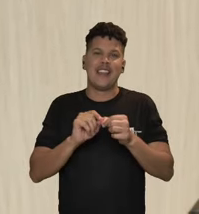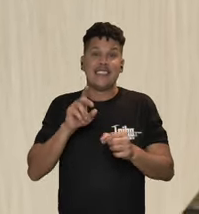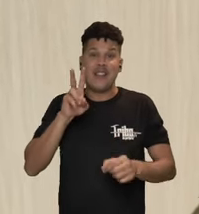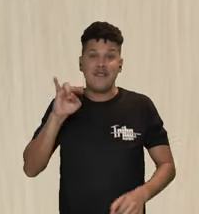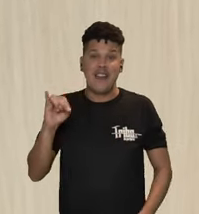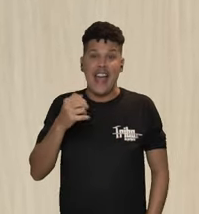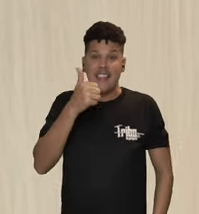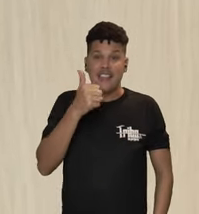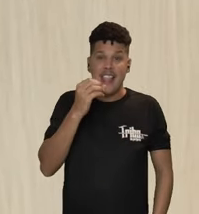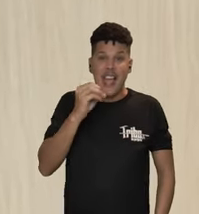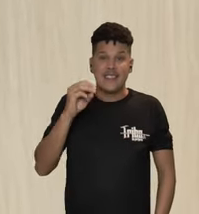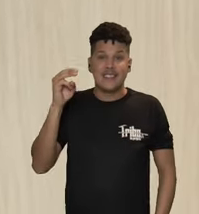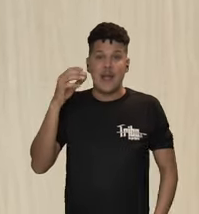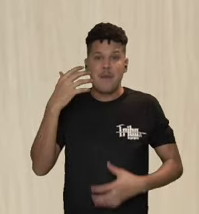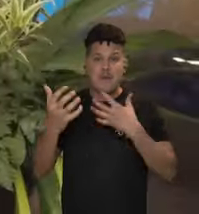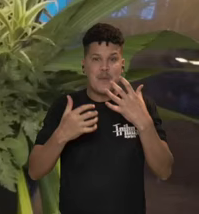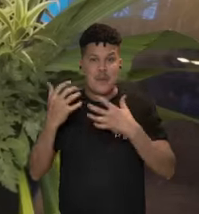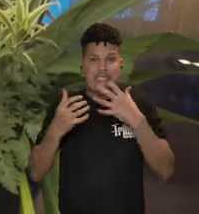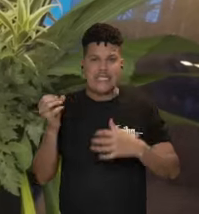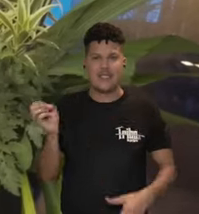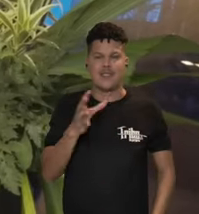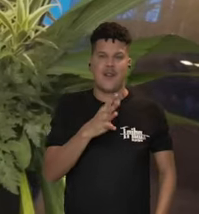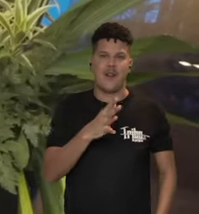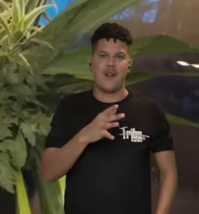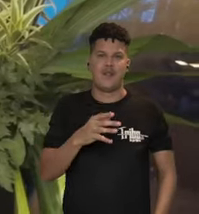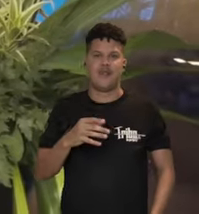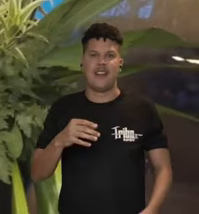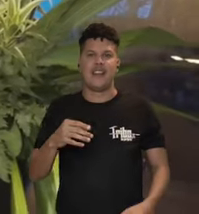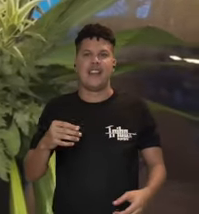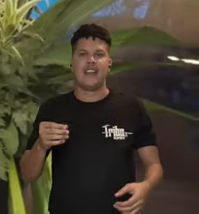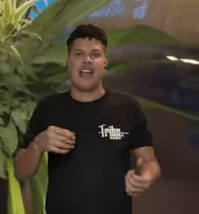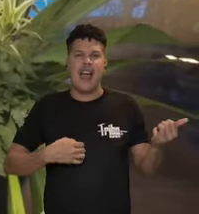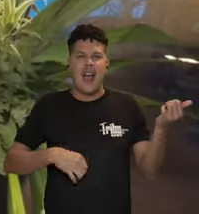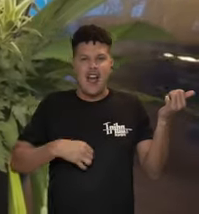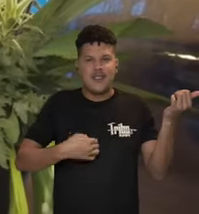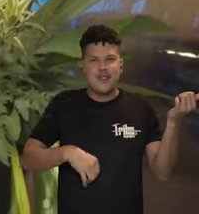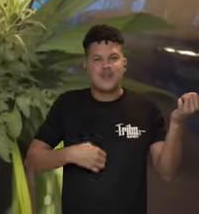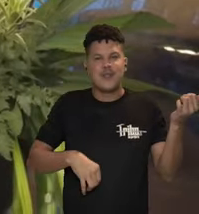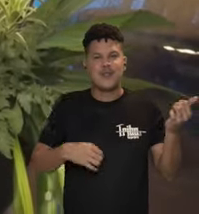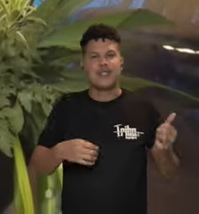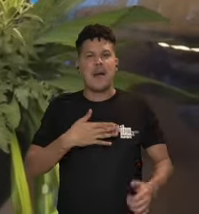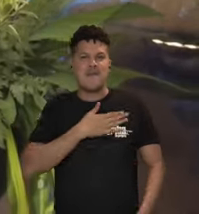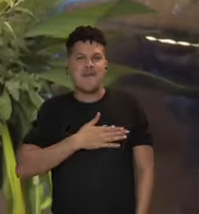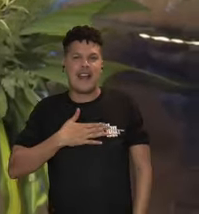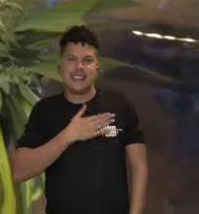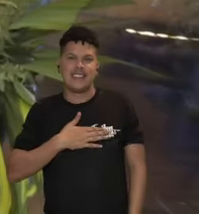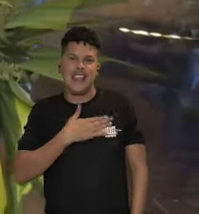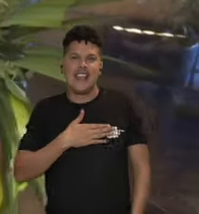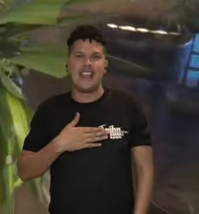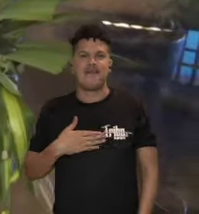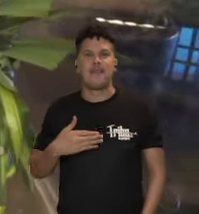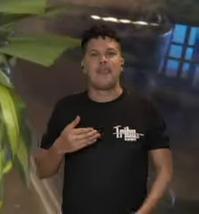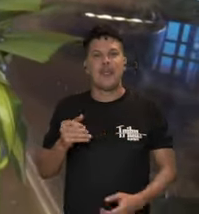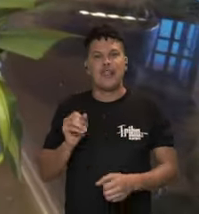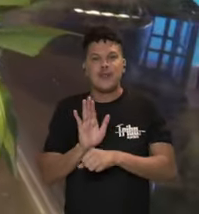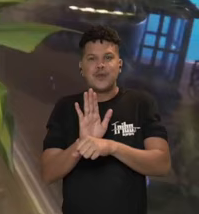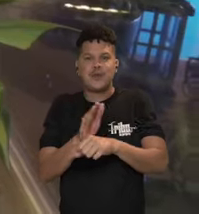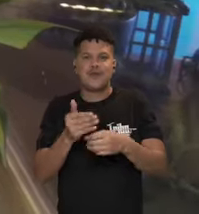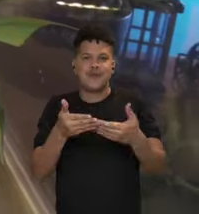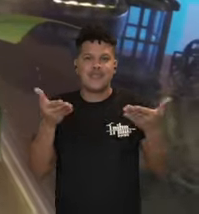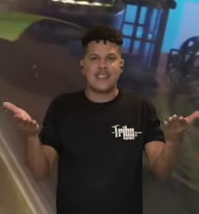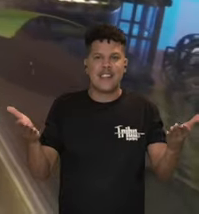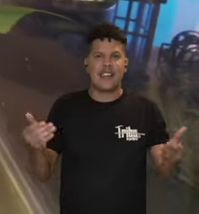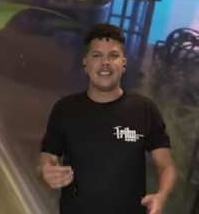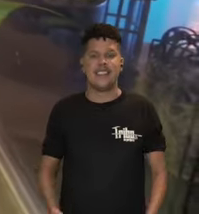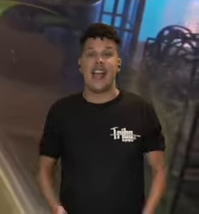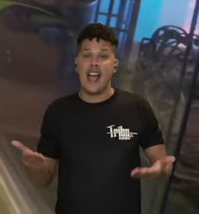10 músicas inéditas, acústicas, velho. Nossa. Isso é a coisa mais linda. E muito prazer em compartilhar com vocês. E uma préviazinha aqui pra vocês verem,